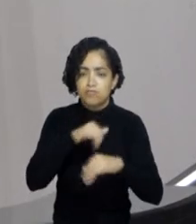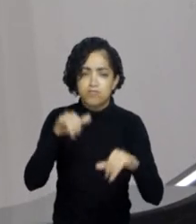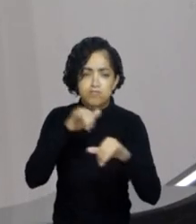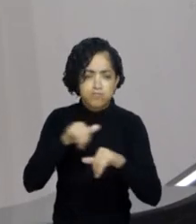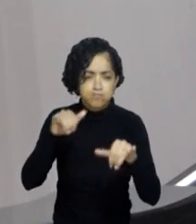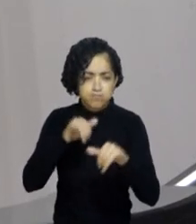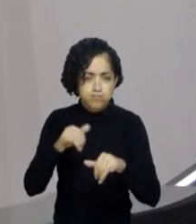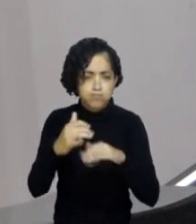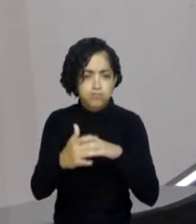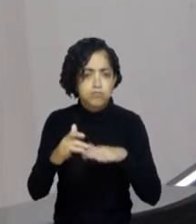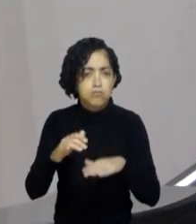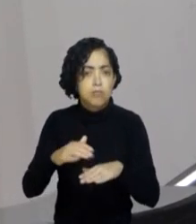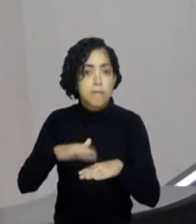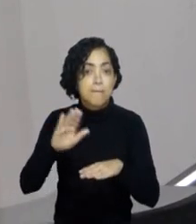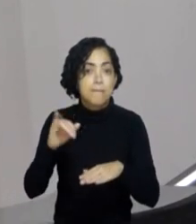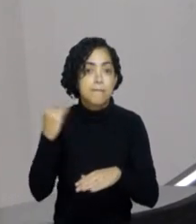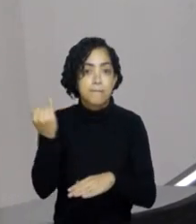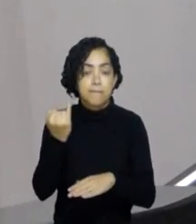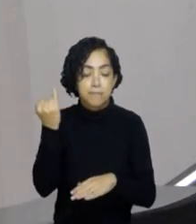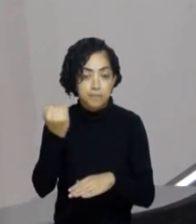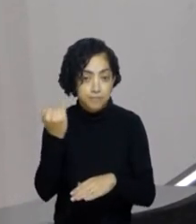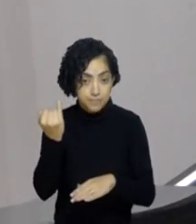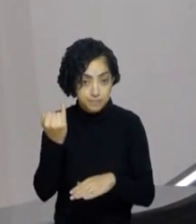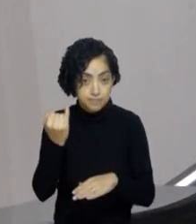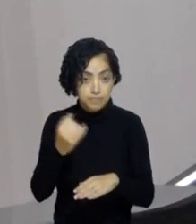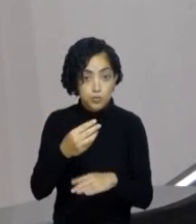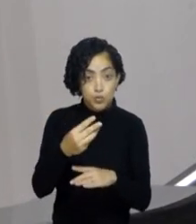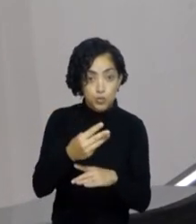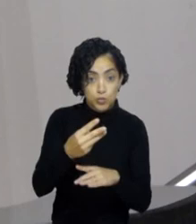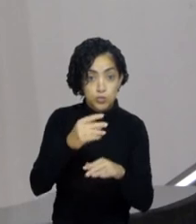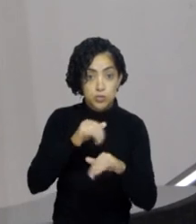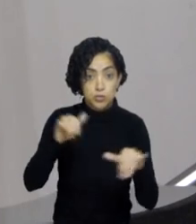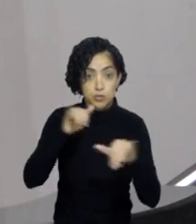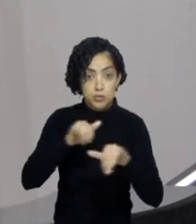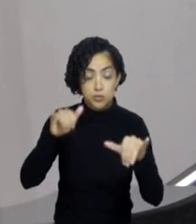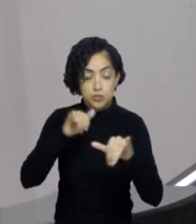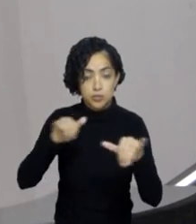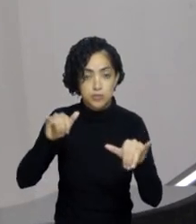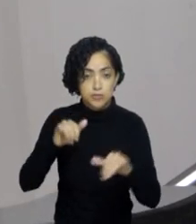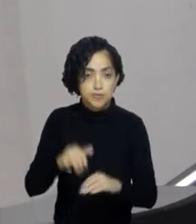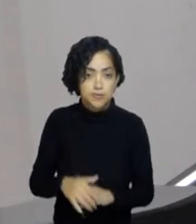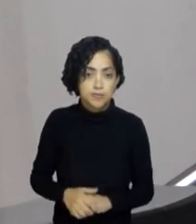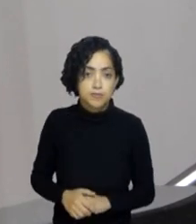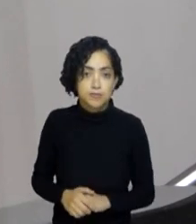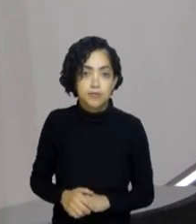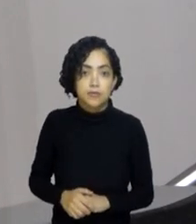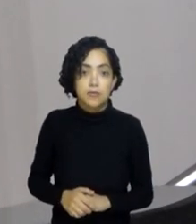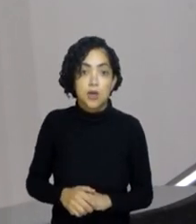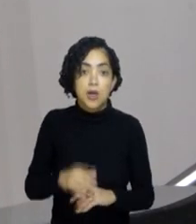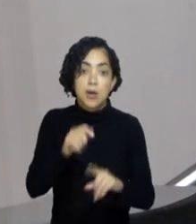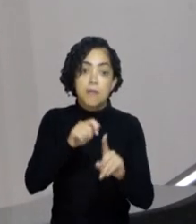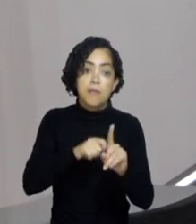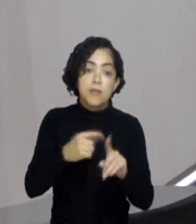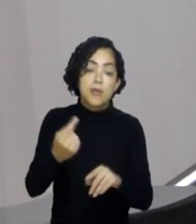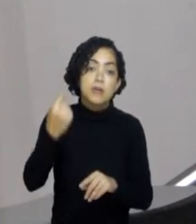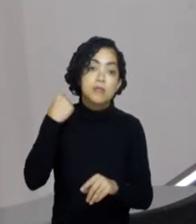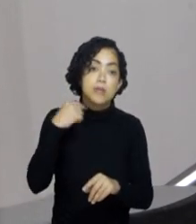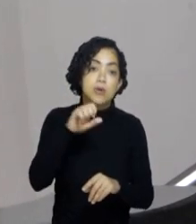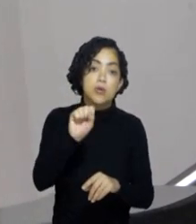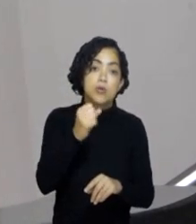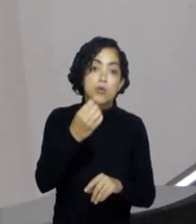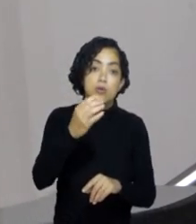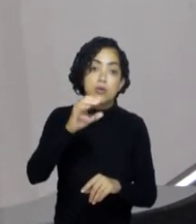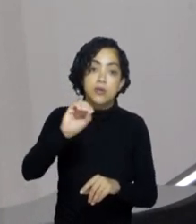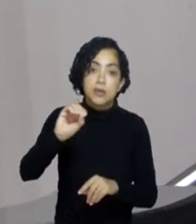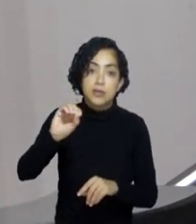importantes no Brasil, segundo o IVC, o terceiro em notícias de audiência no Brasil. Fizemos, no mês passado, 80 milhões de page